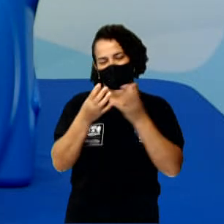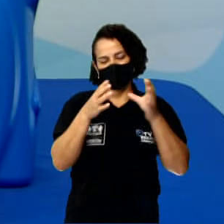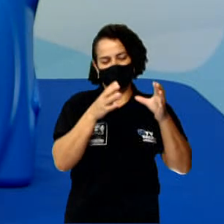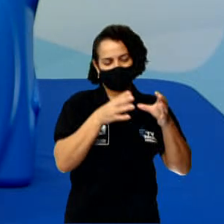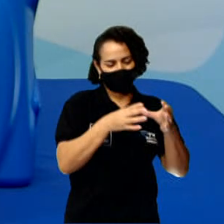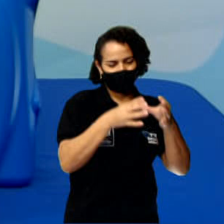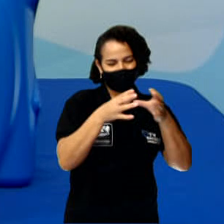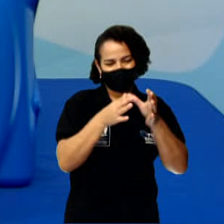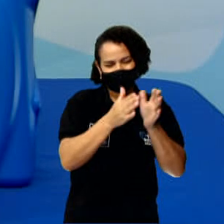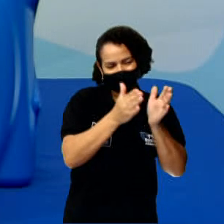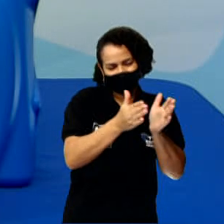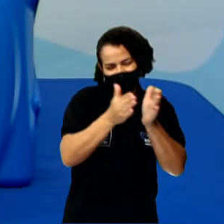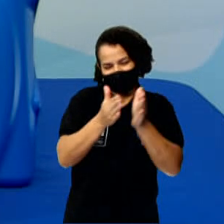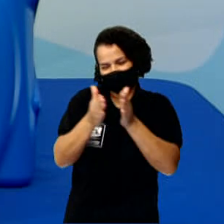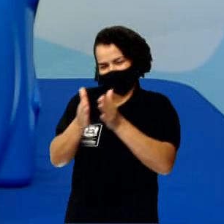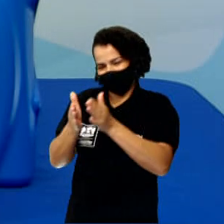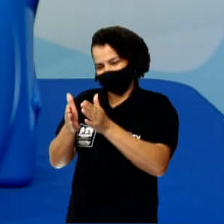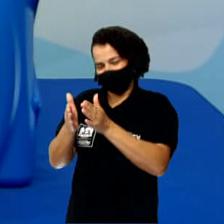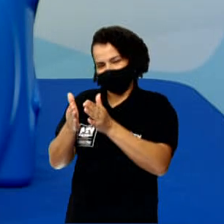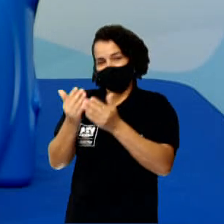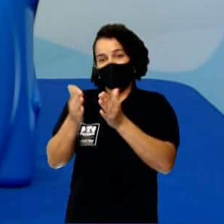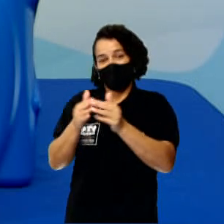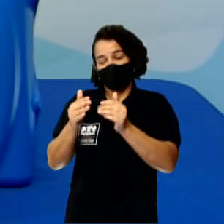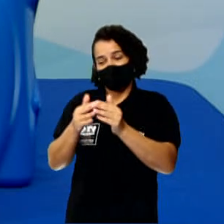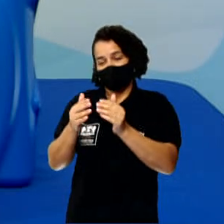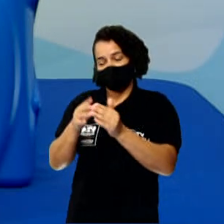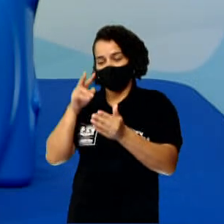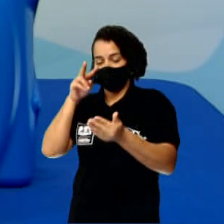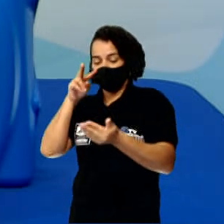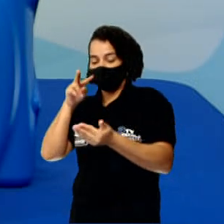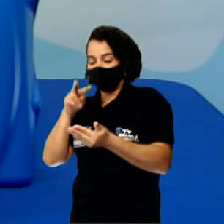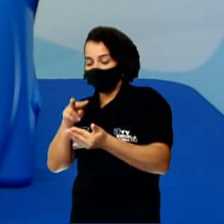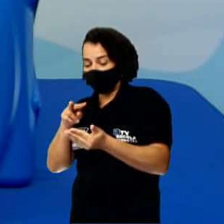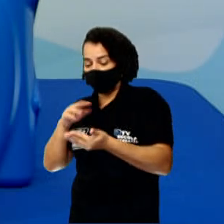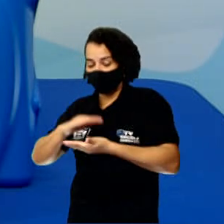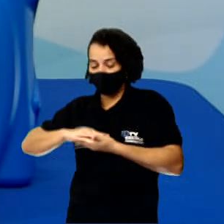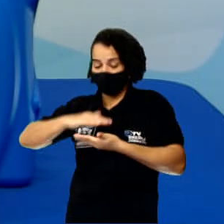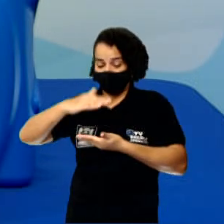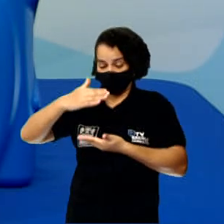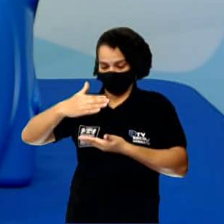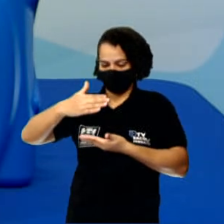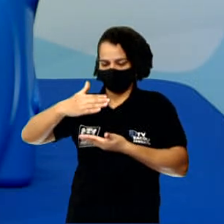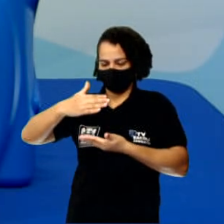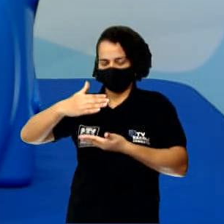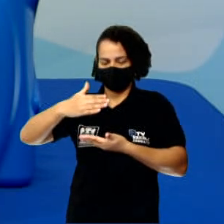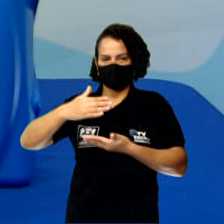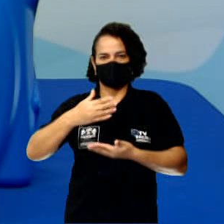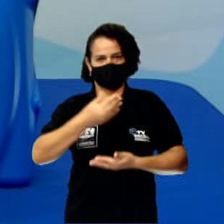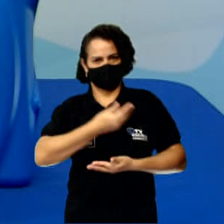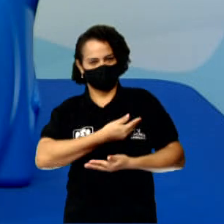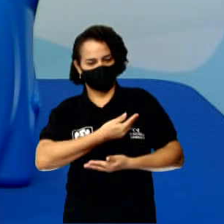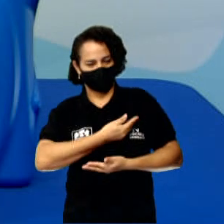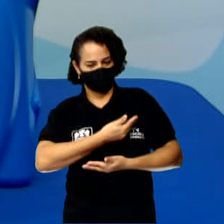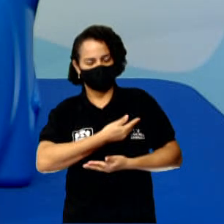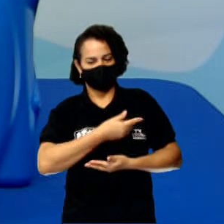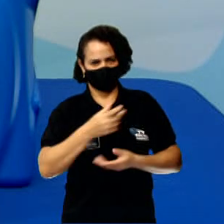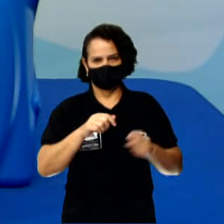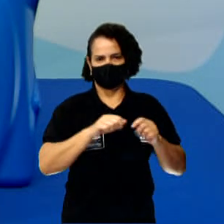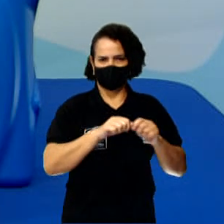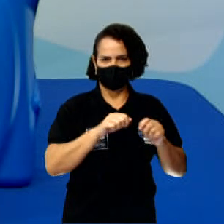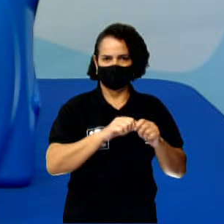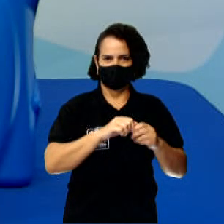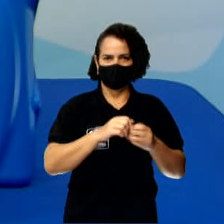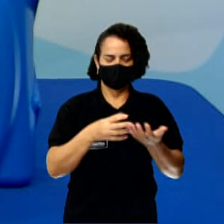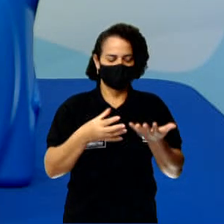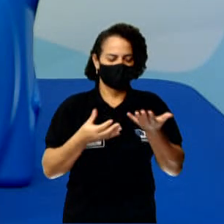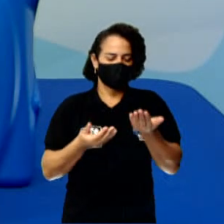caixinha. Pediu que elas abrissem e ficassem a observar. As meninas assim fizeram. Abriram a palma da mão, a rainha